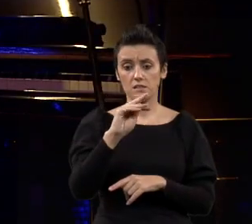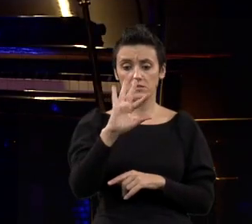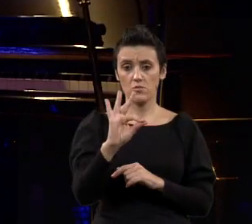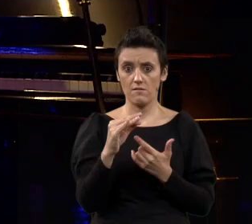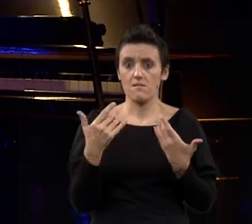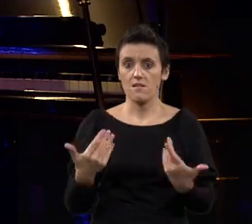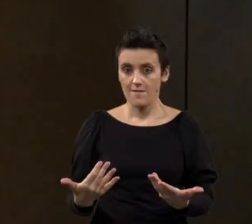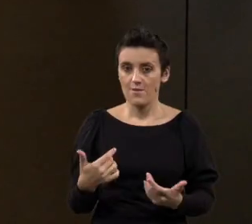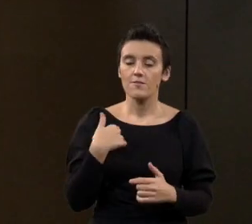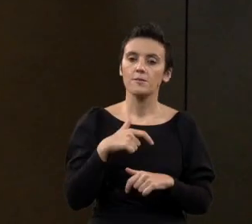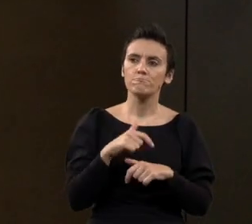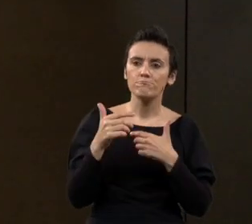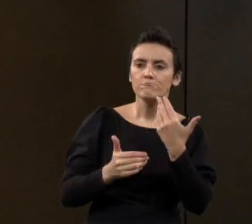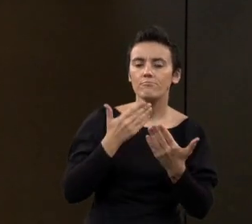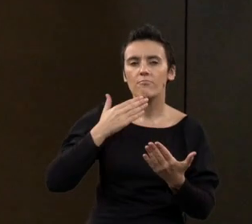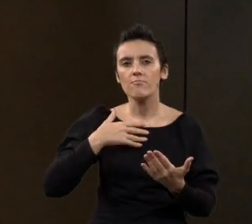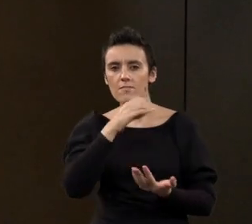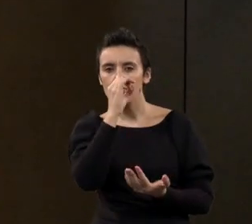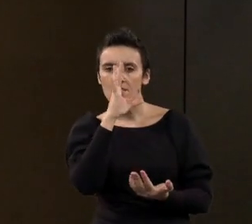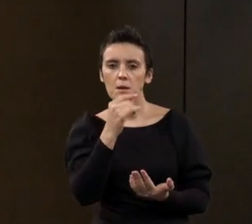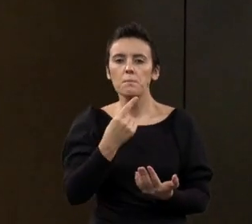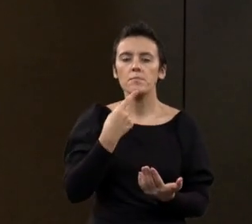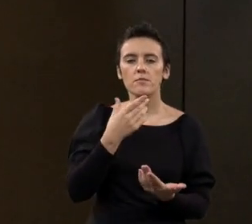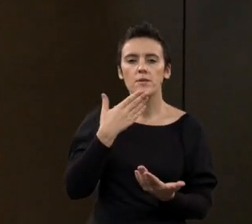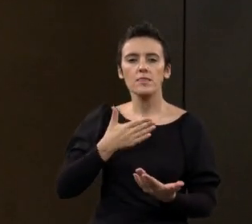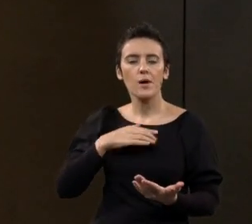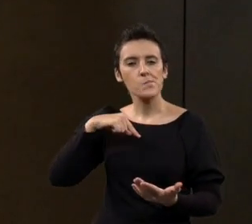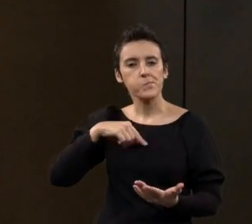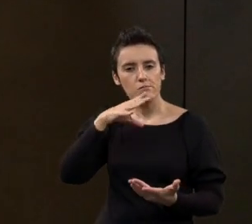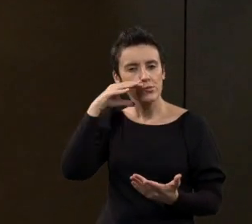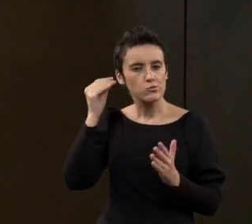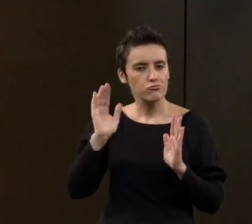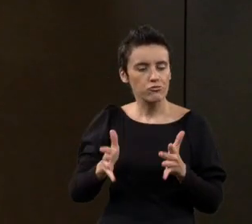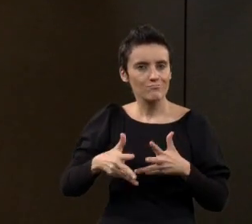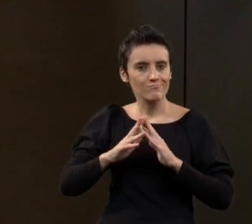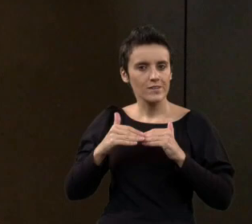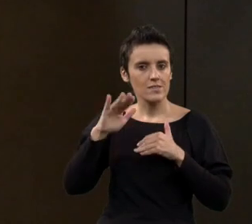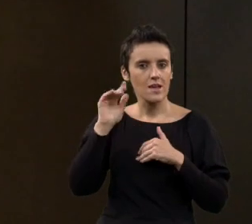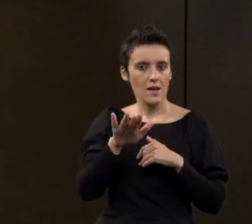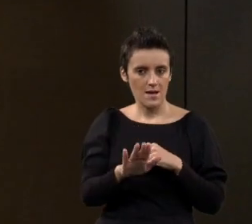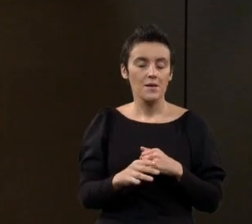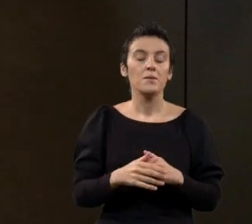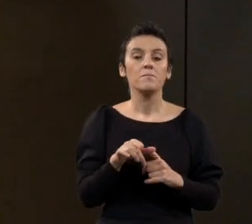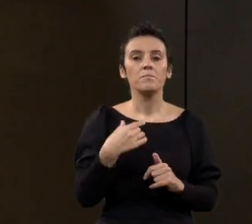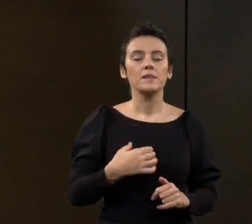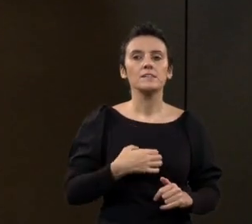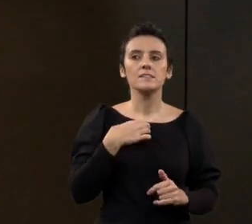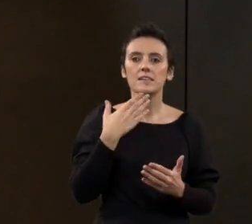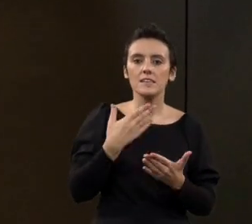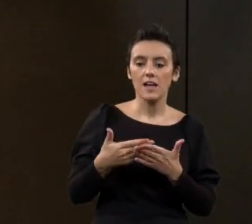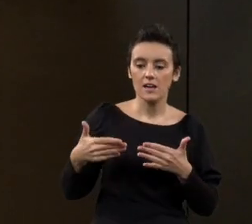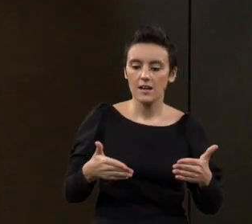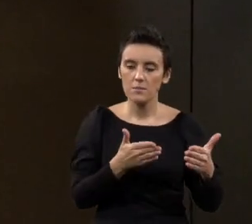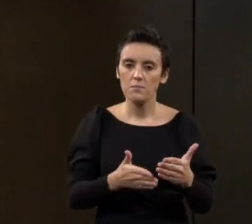agora e vou percebendo certas coisas com outra maturidade e acho que há um percurso qualquer